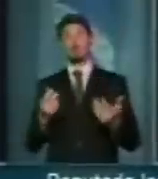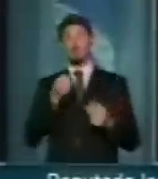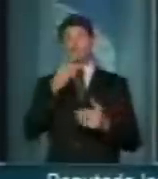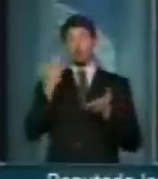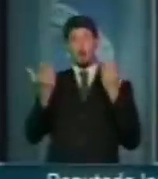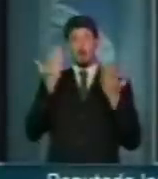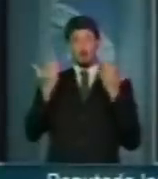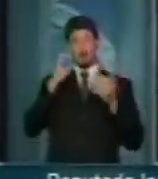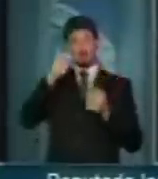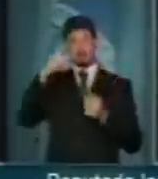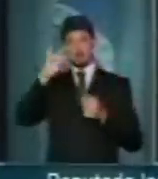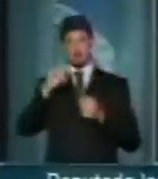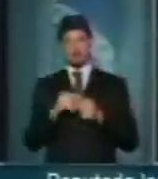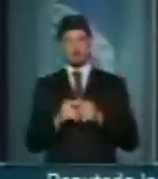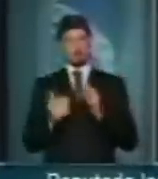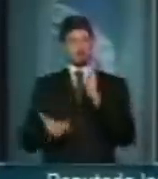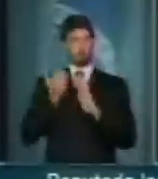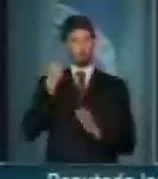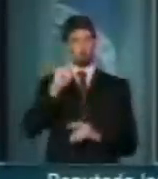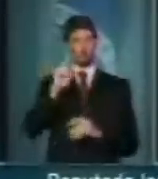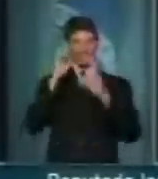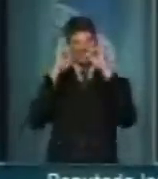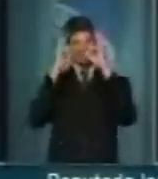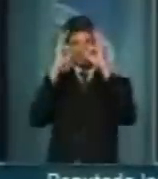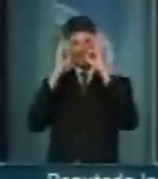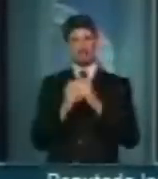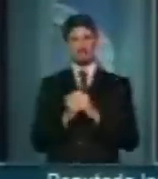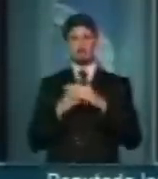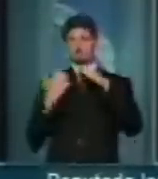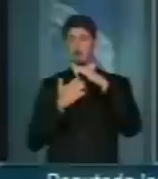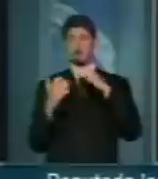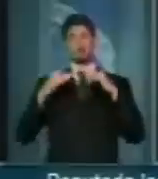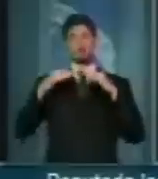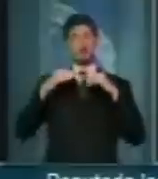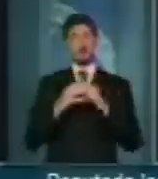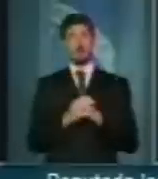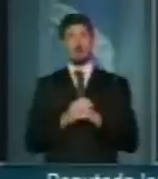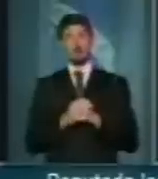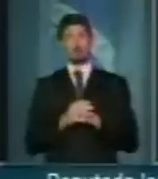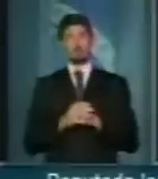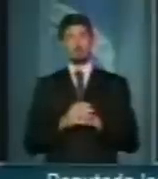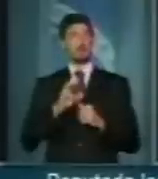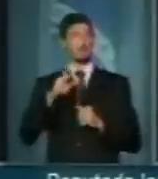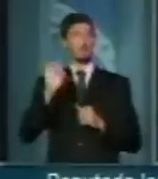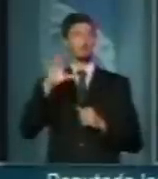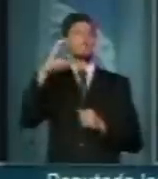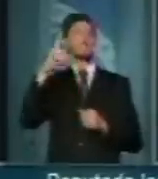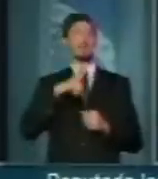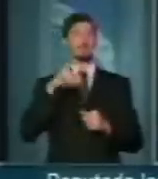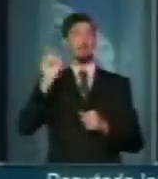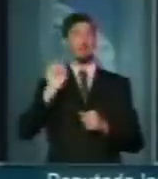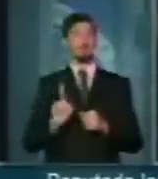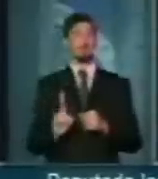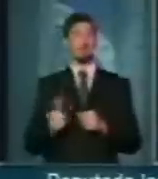do IPI não retiraria nenhuma grande empresa de Manaus, que não vive apenas do CD, mas vive